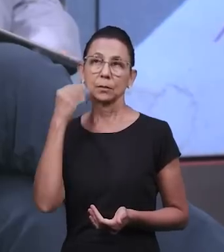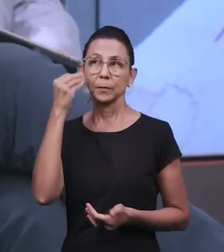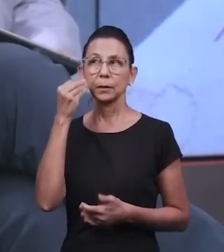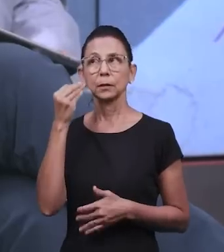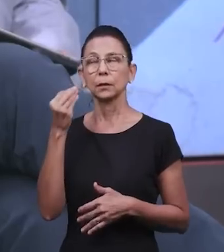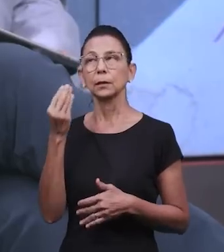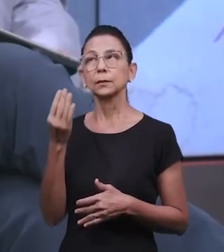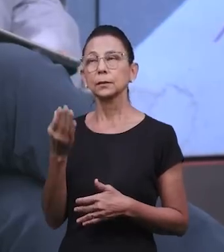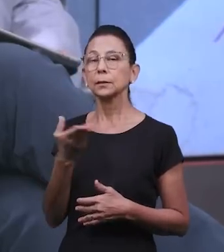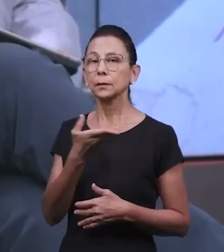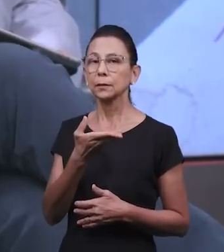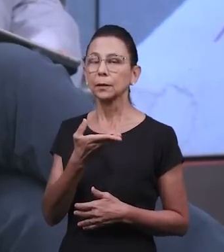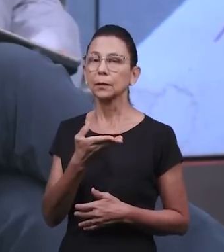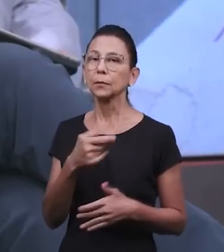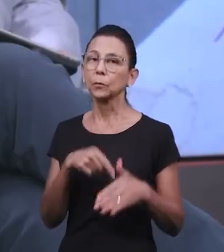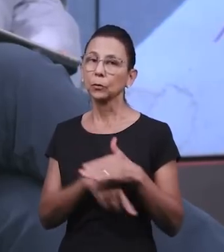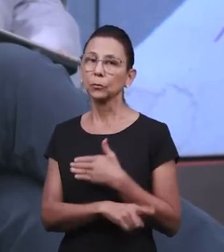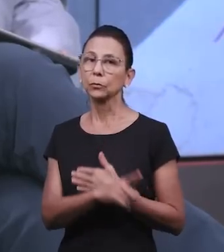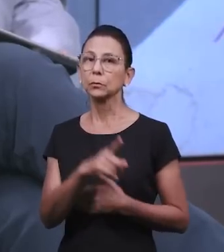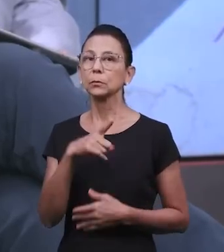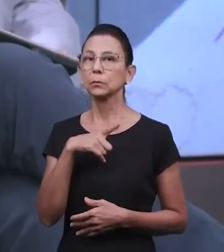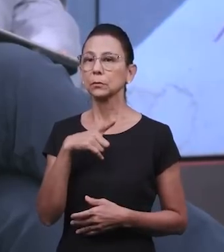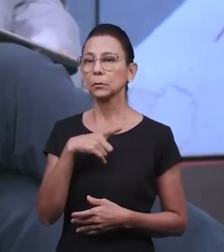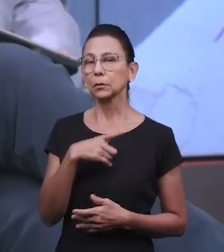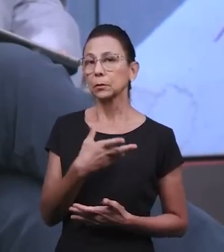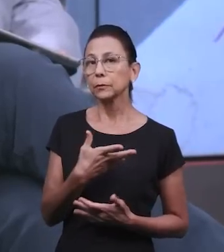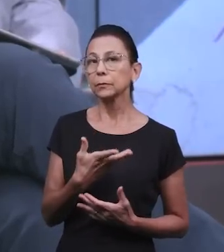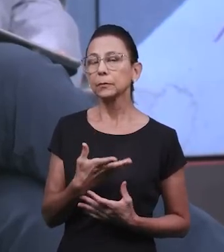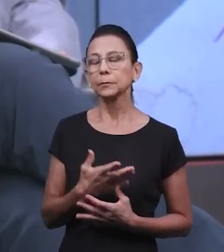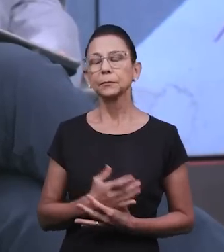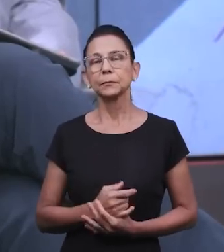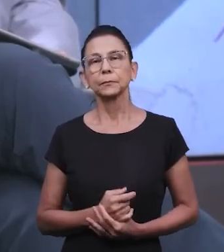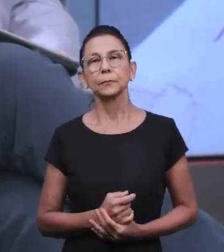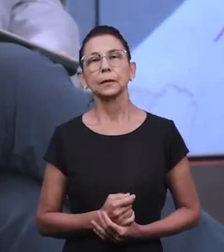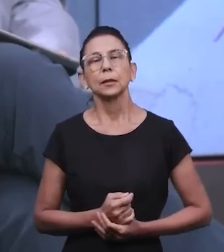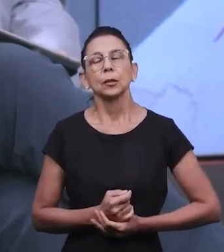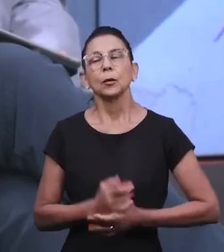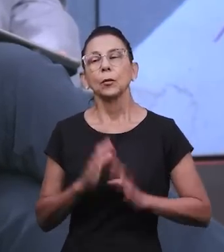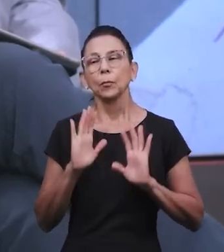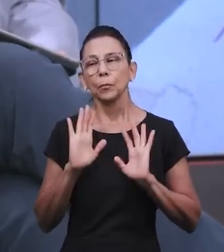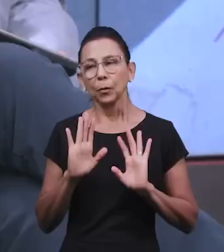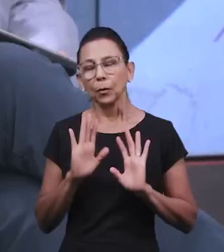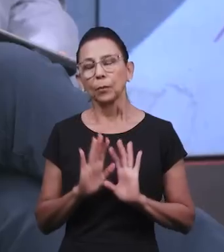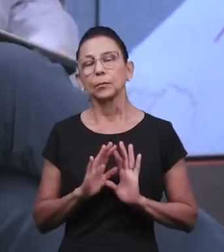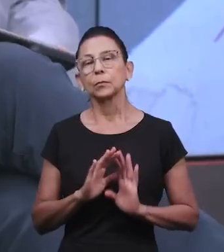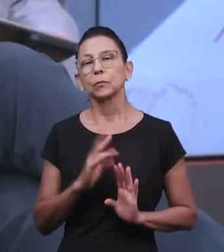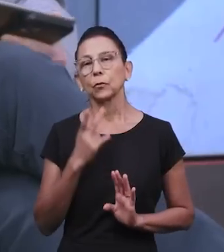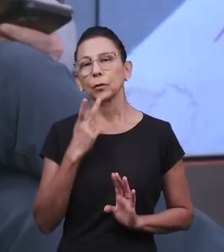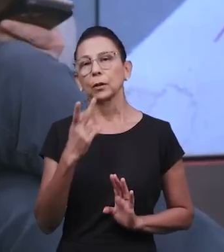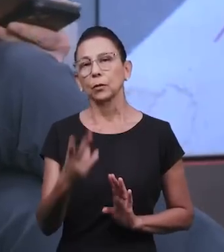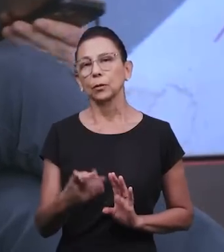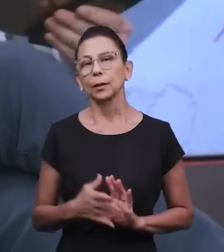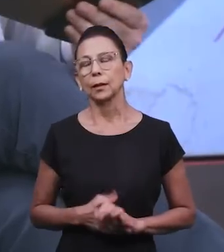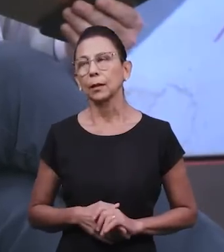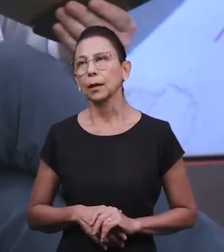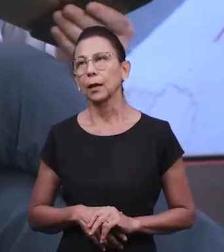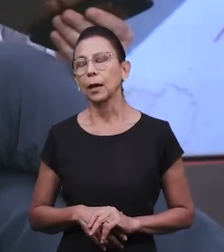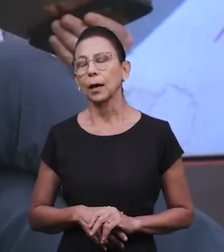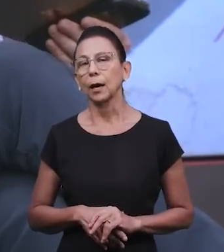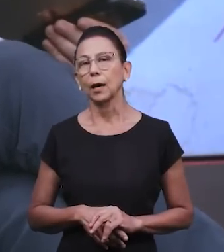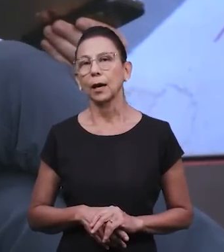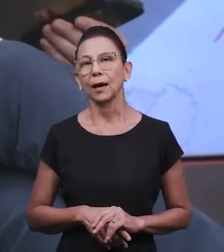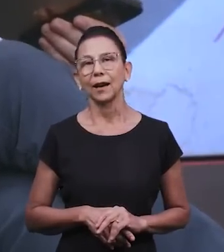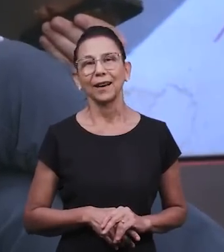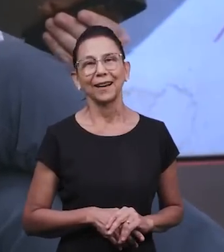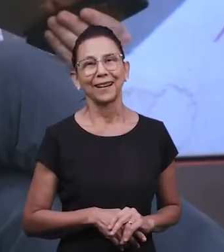uma bênção a ela nesse sentido, né, mas onde é que eu quero chegar? Não quer dizer que todo mundo tem que sair